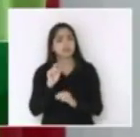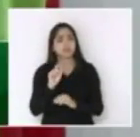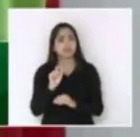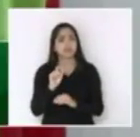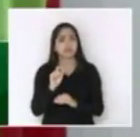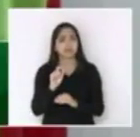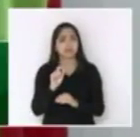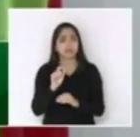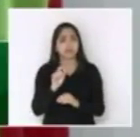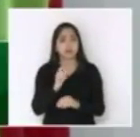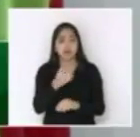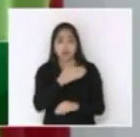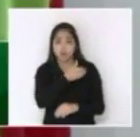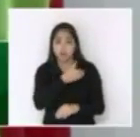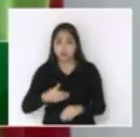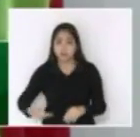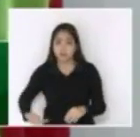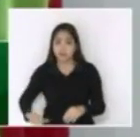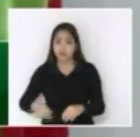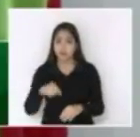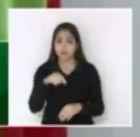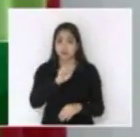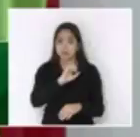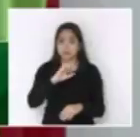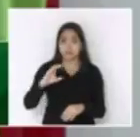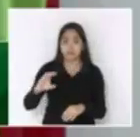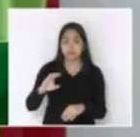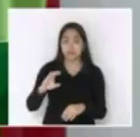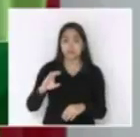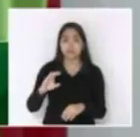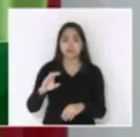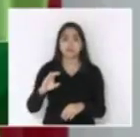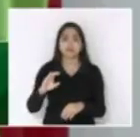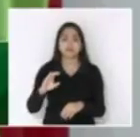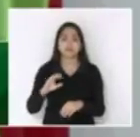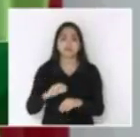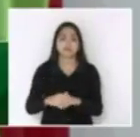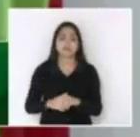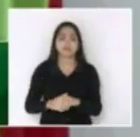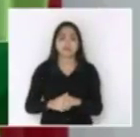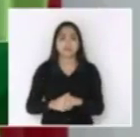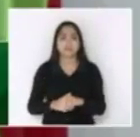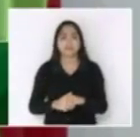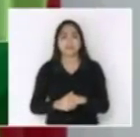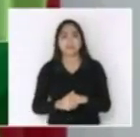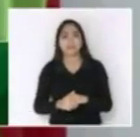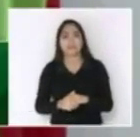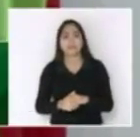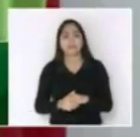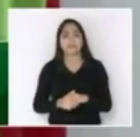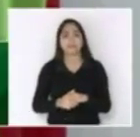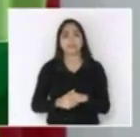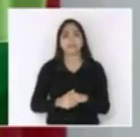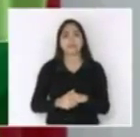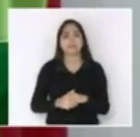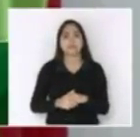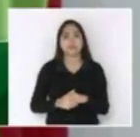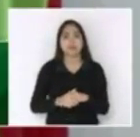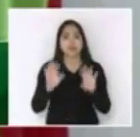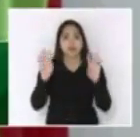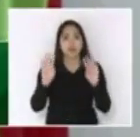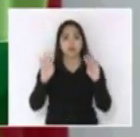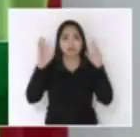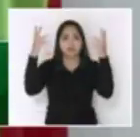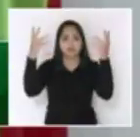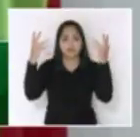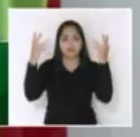Um apelo ao governo do estado em relação, presidente, à nossa Oktoberfest, e eu